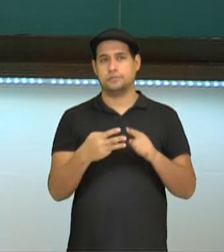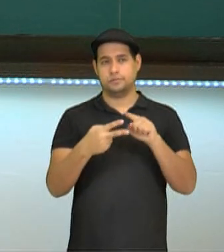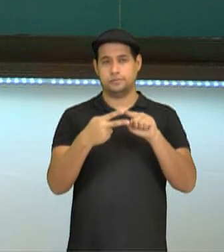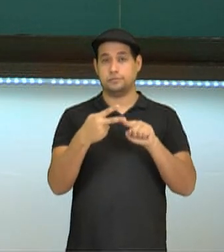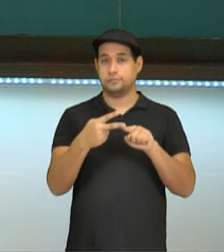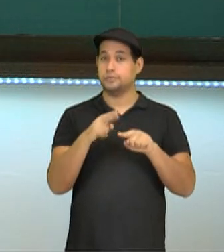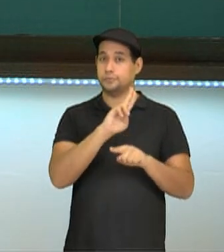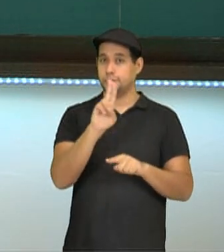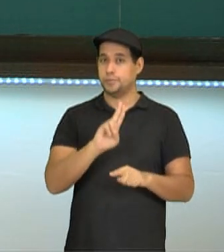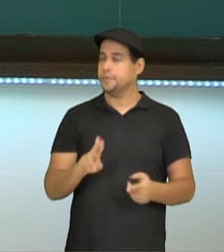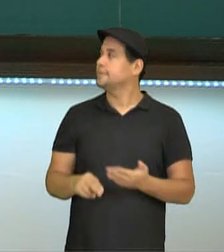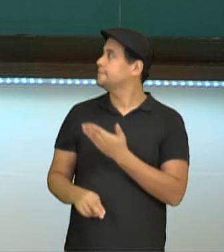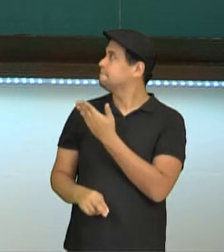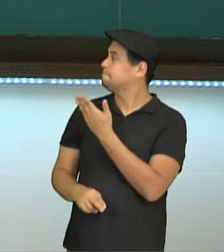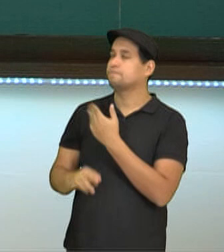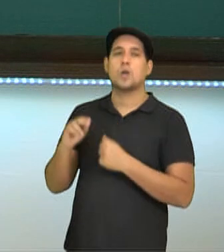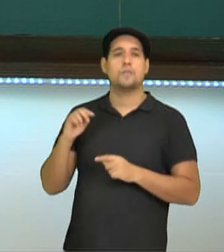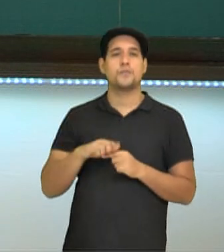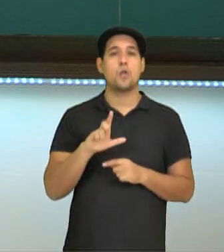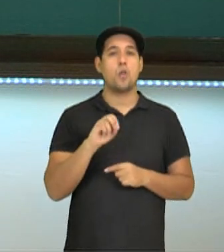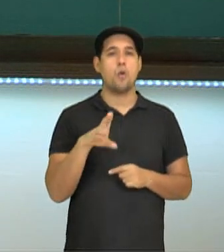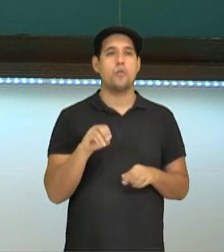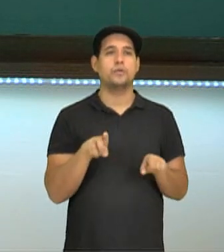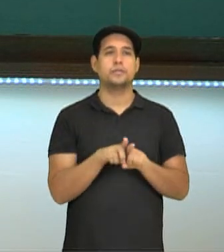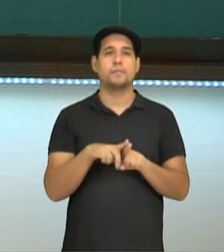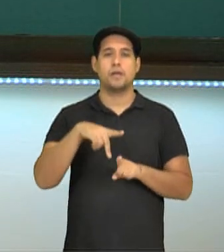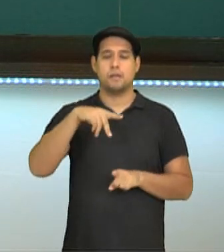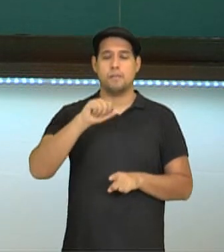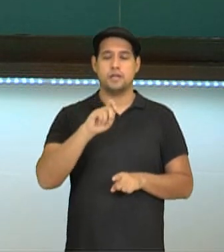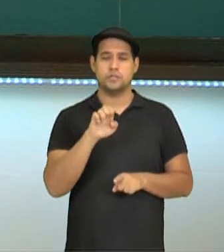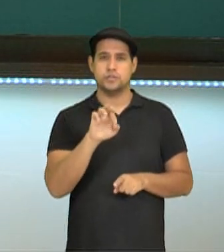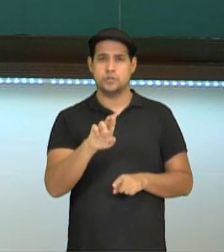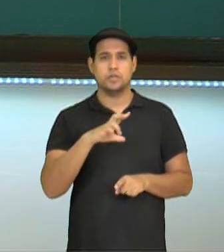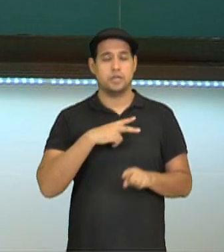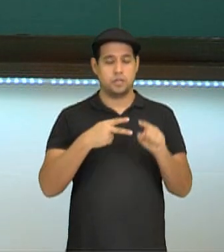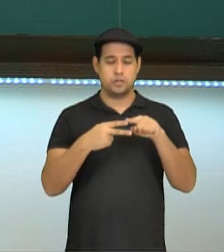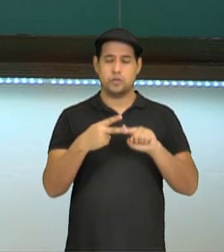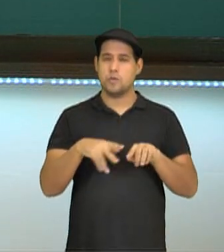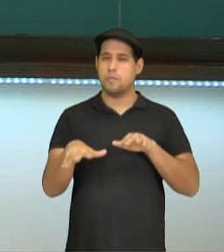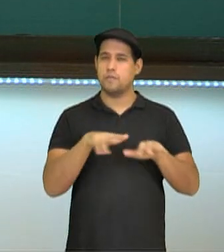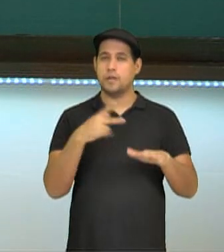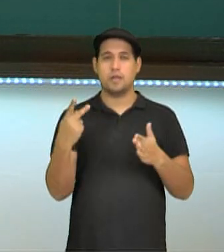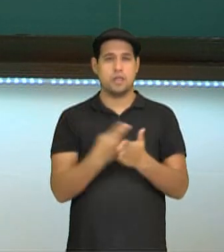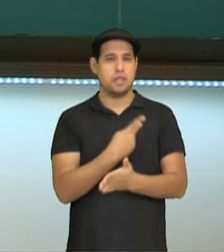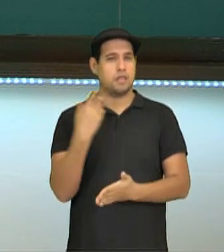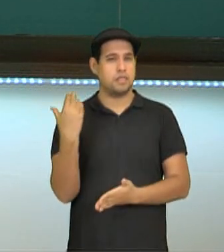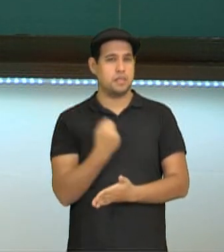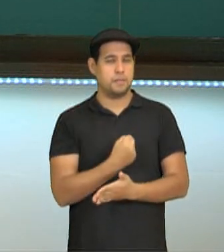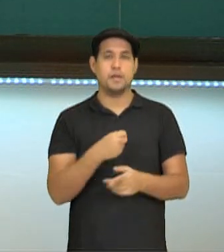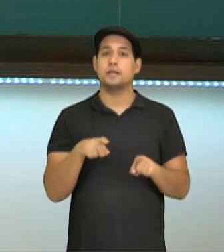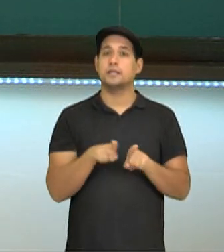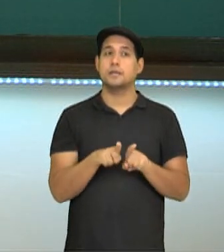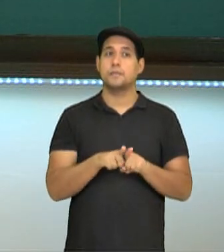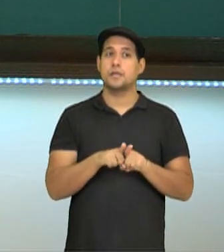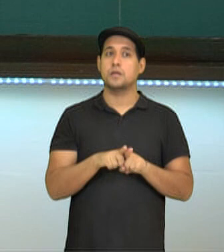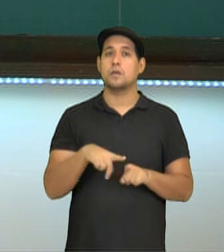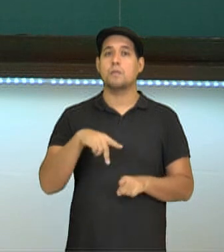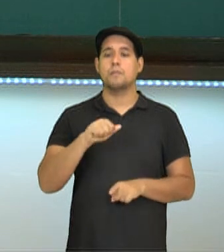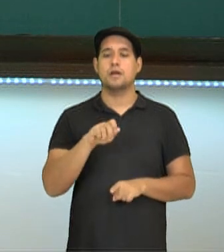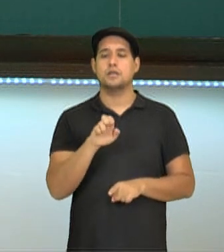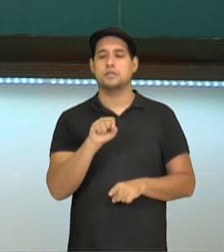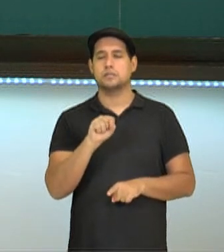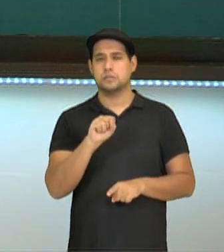do pastor. O mate do louco acontece em 2 movimentos com erros das brancas e o mate do